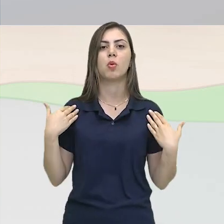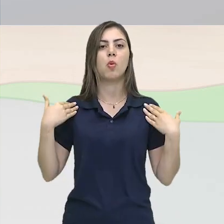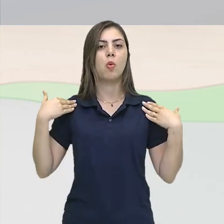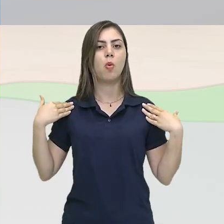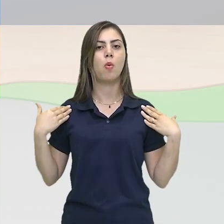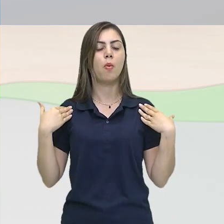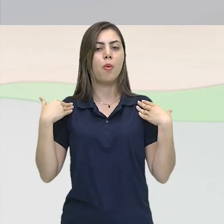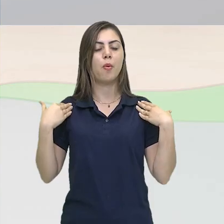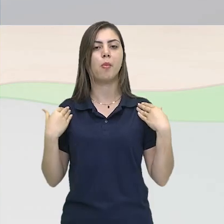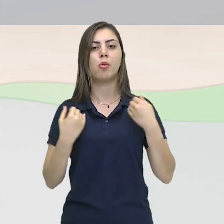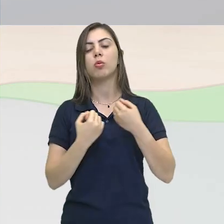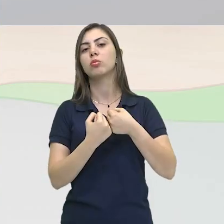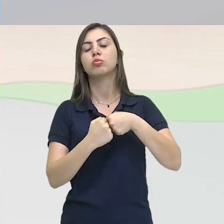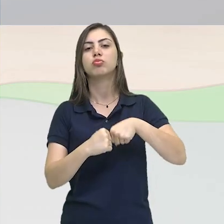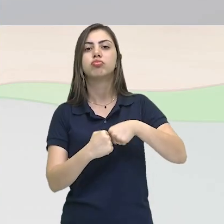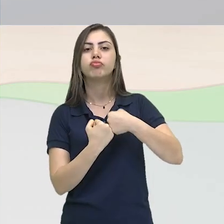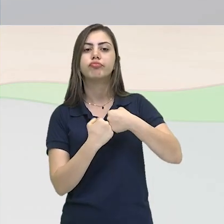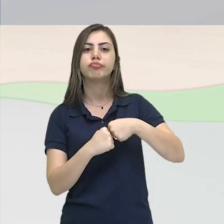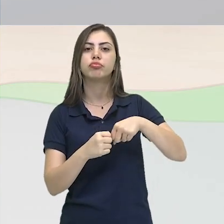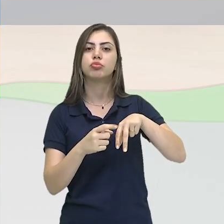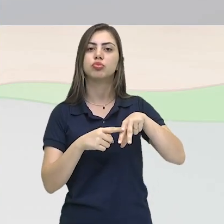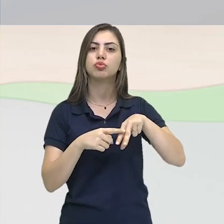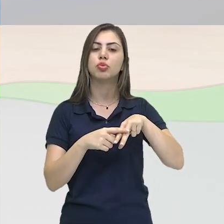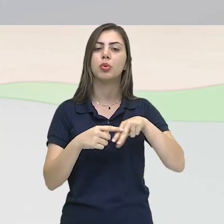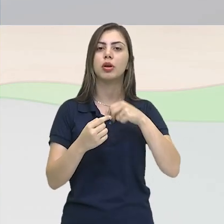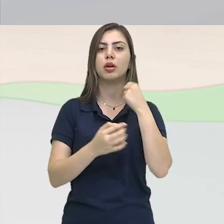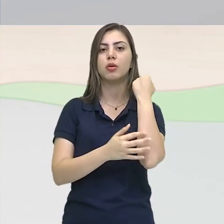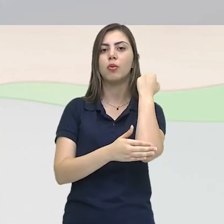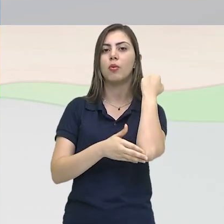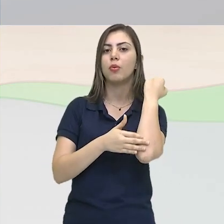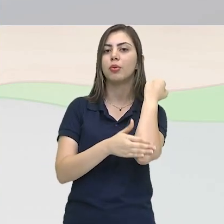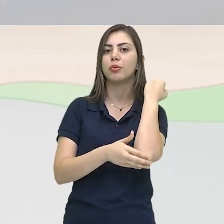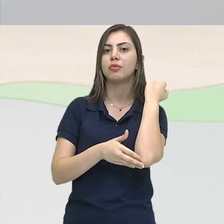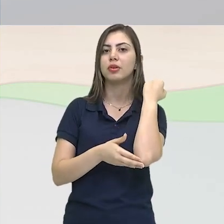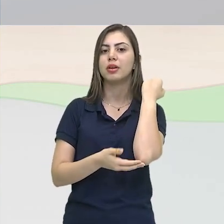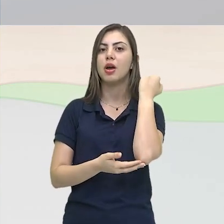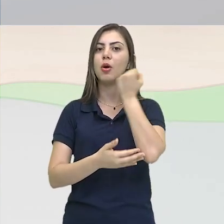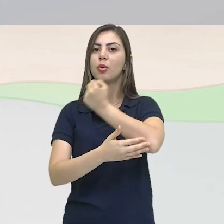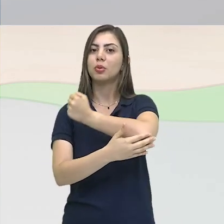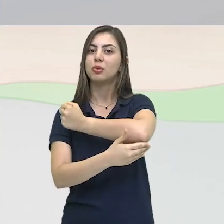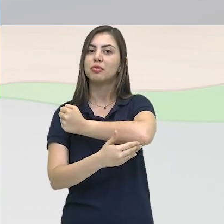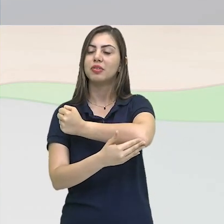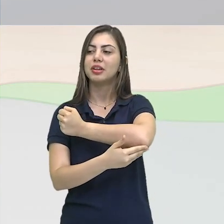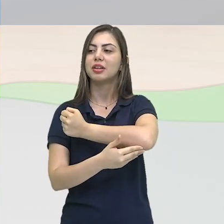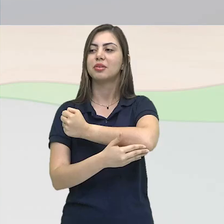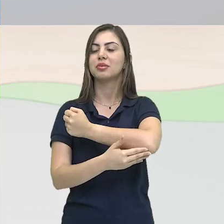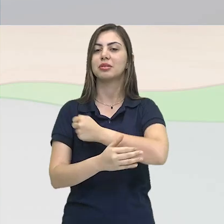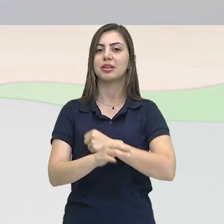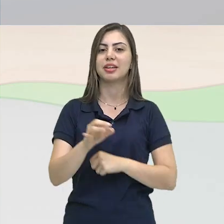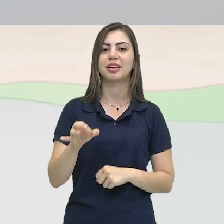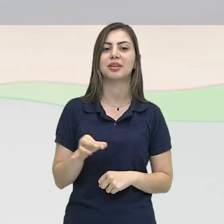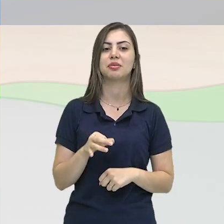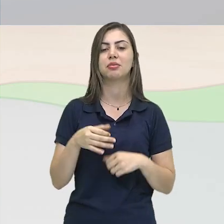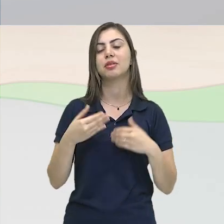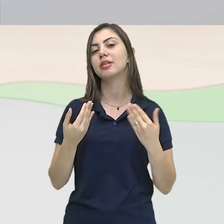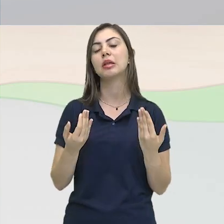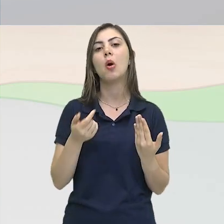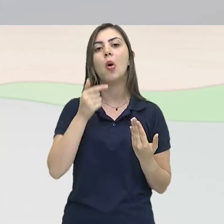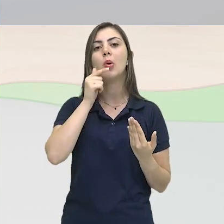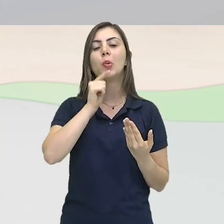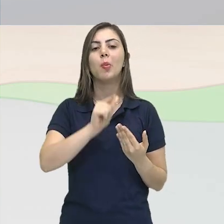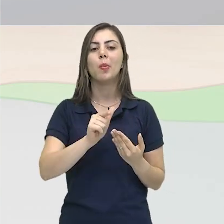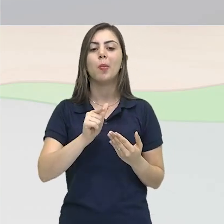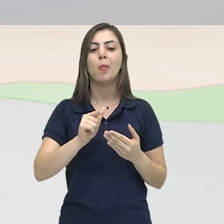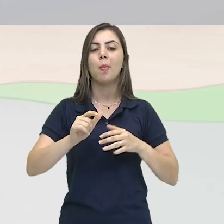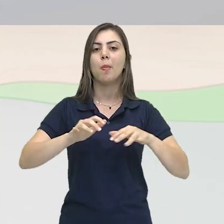ombro, joelho, cotovelo. Então, essa é que dá, ó, a